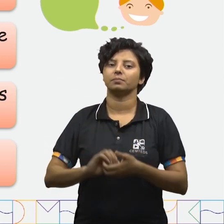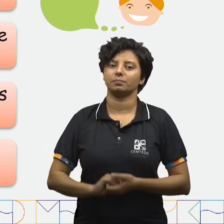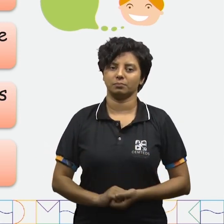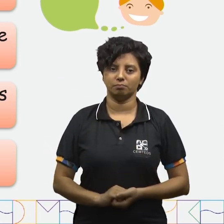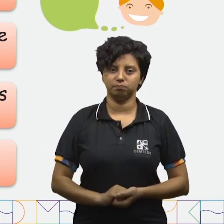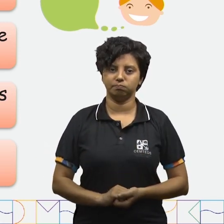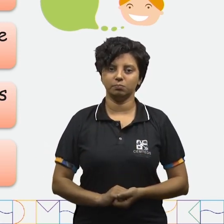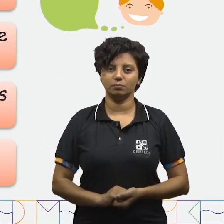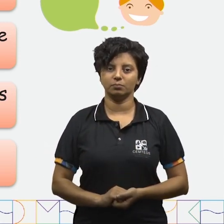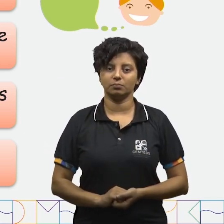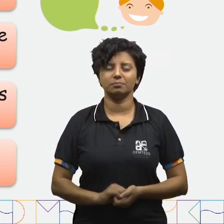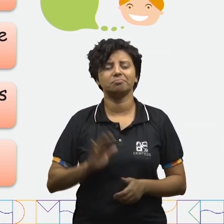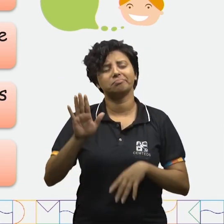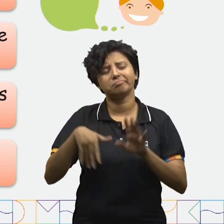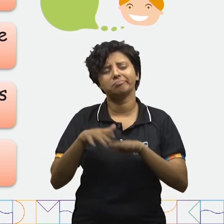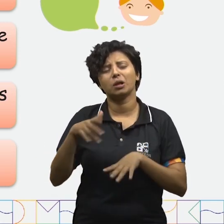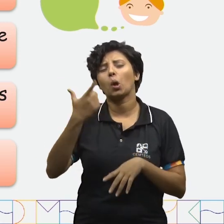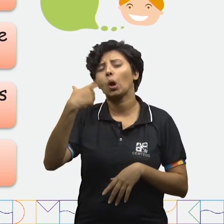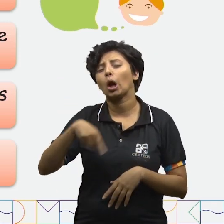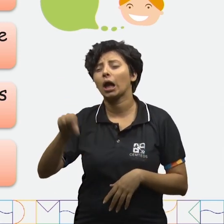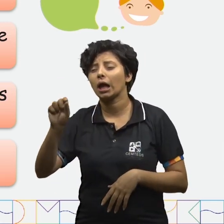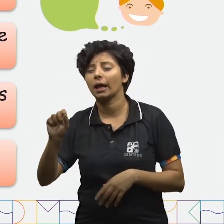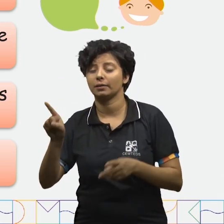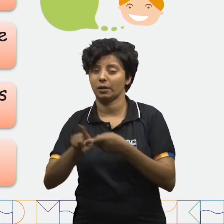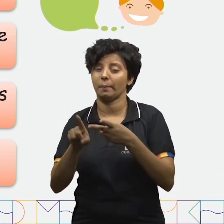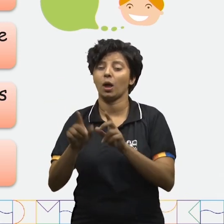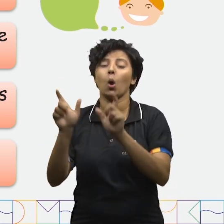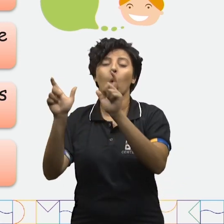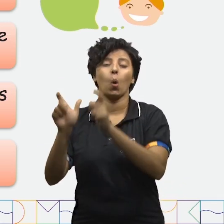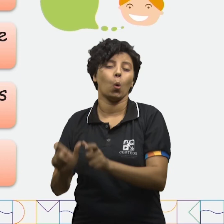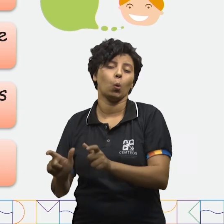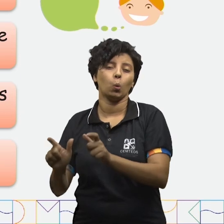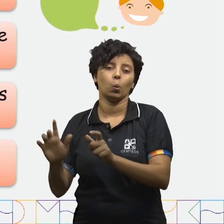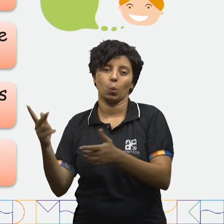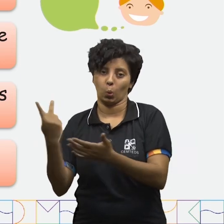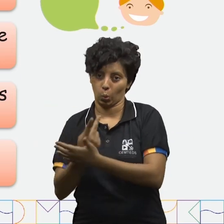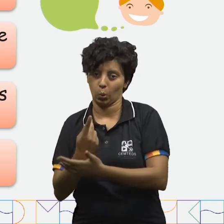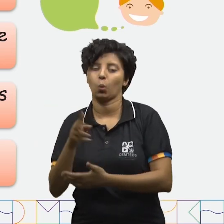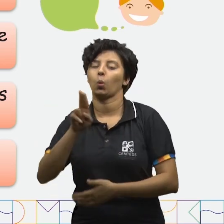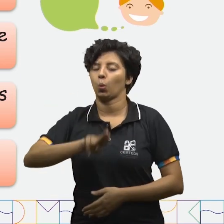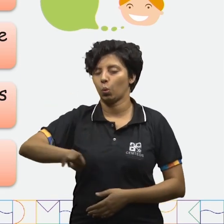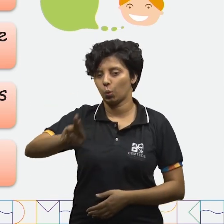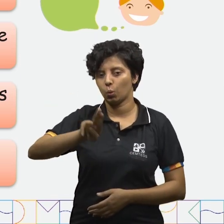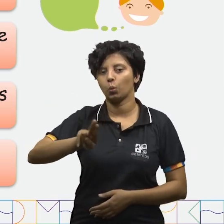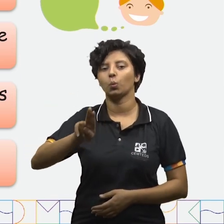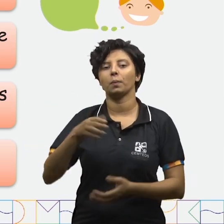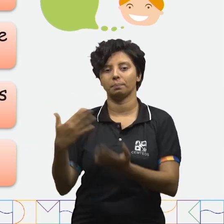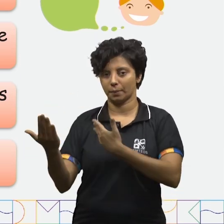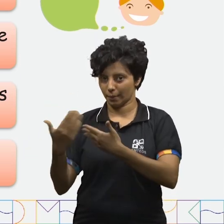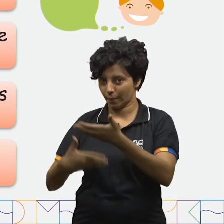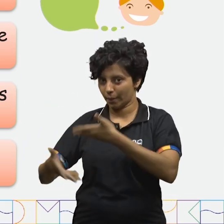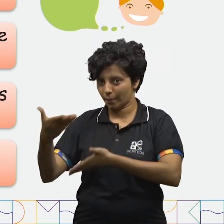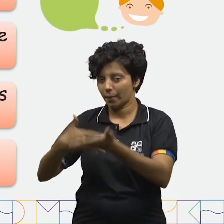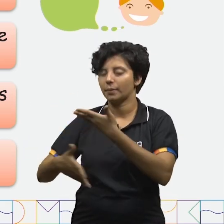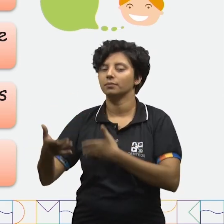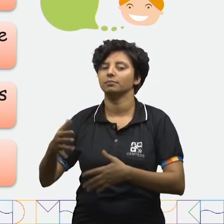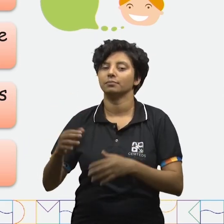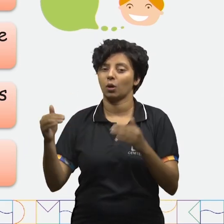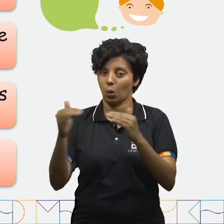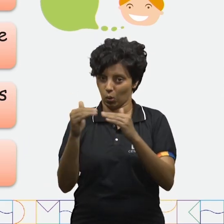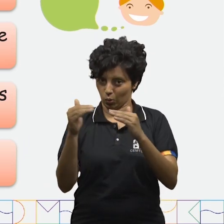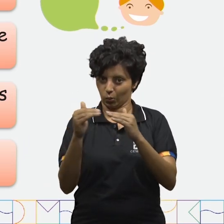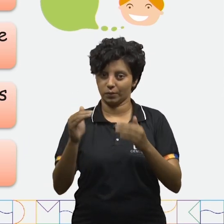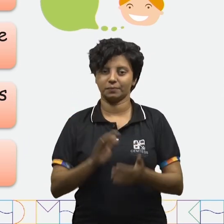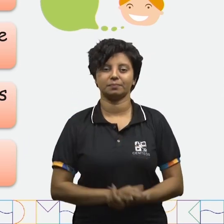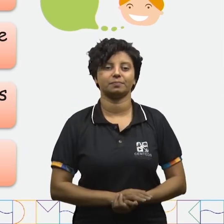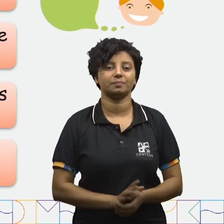ao ambiente da conversa. Dependendo com quem e onde a sua conversa aconteça, use a forma de tratamento adequada